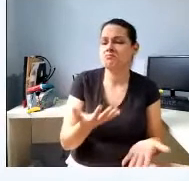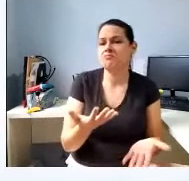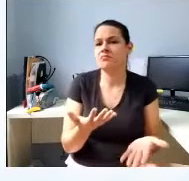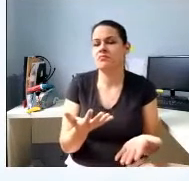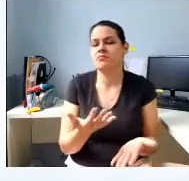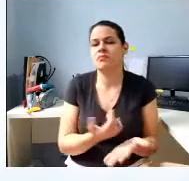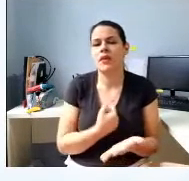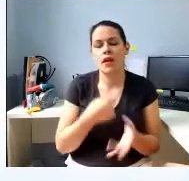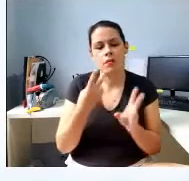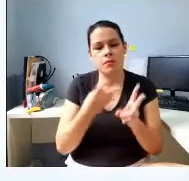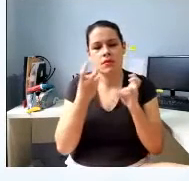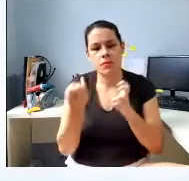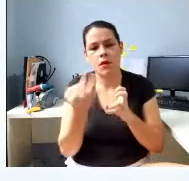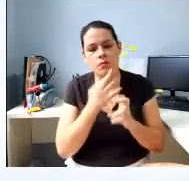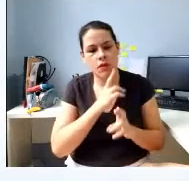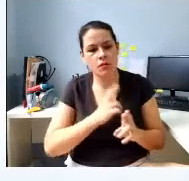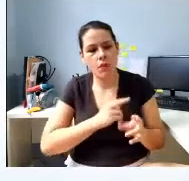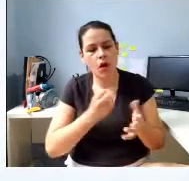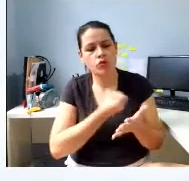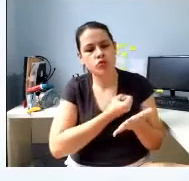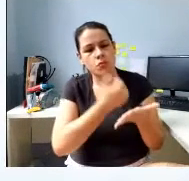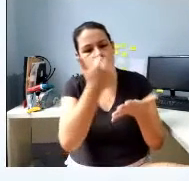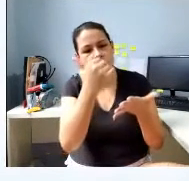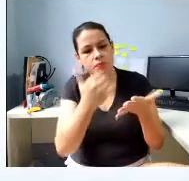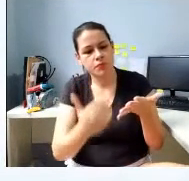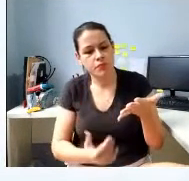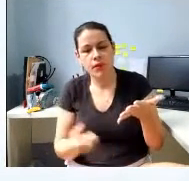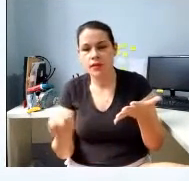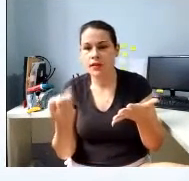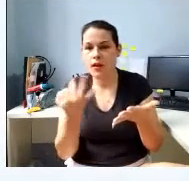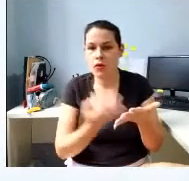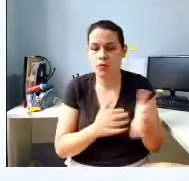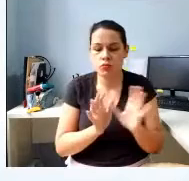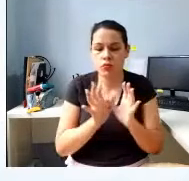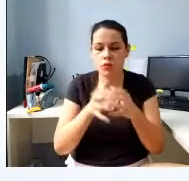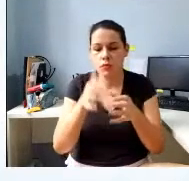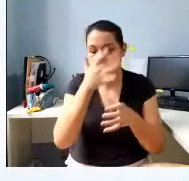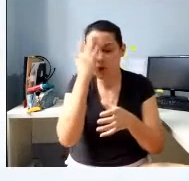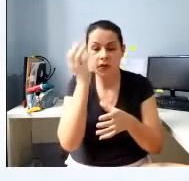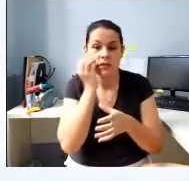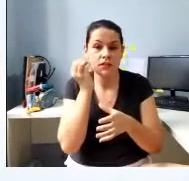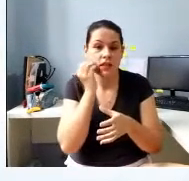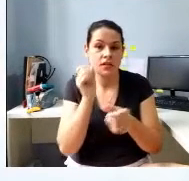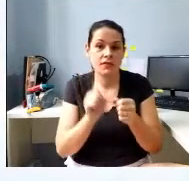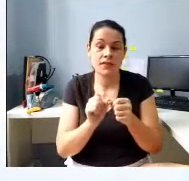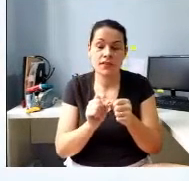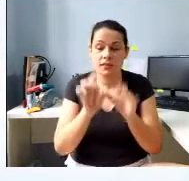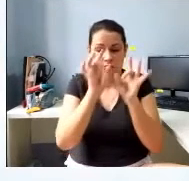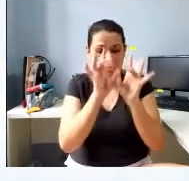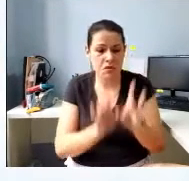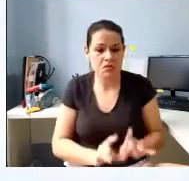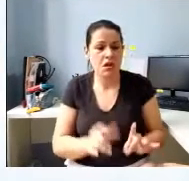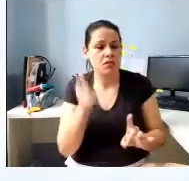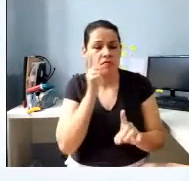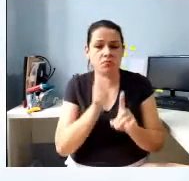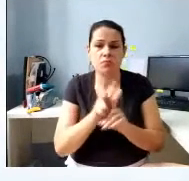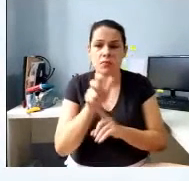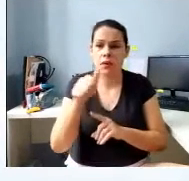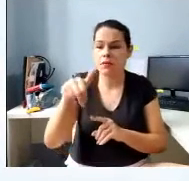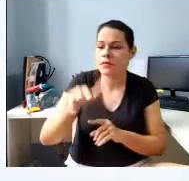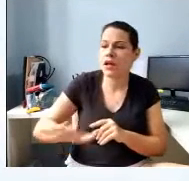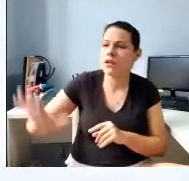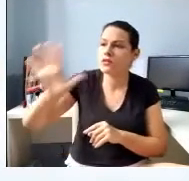alguns resultados, né, aí de algumas candidaturas que ganharam destaque a nível nacional.